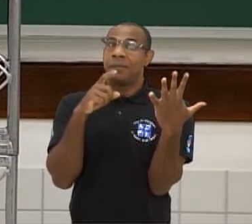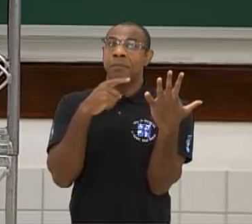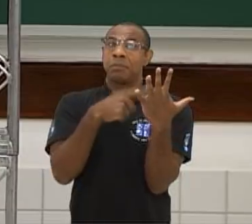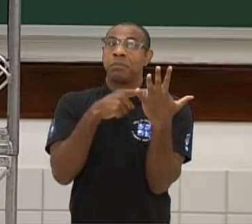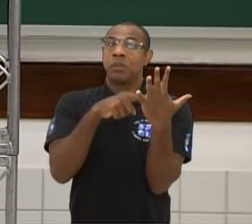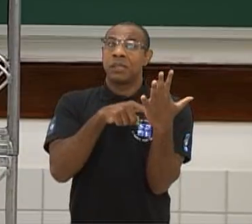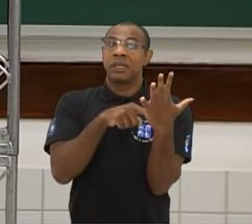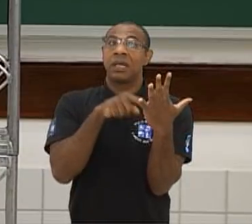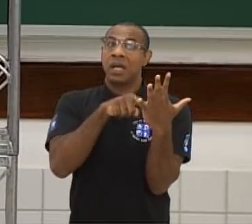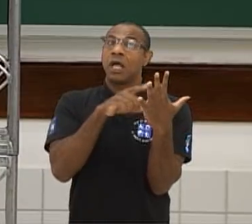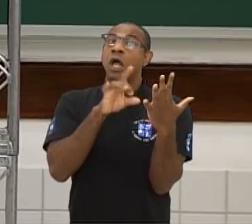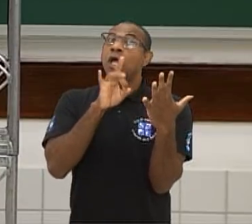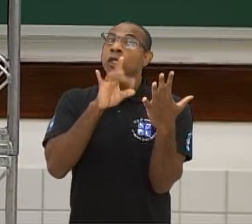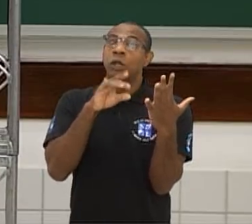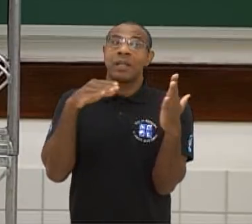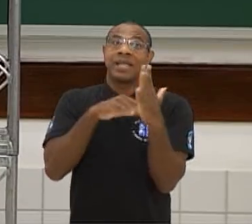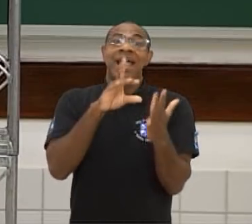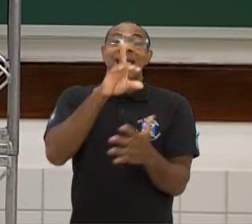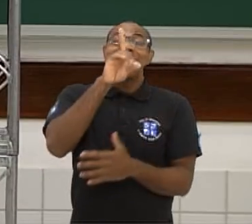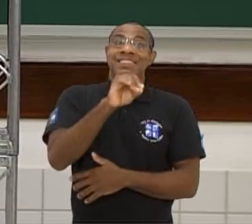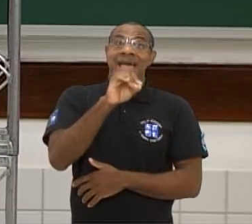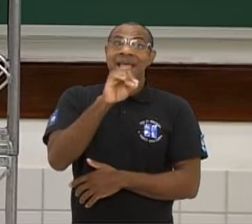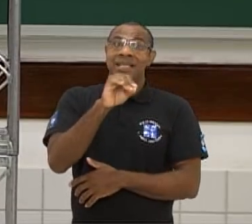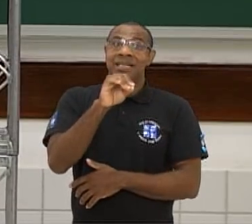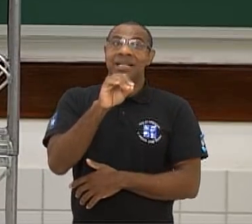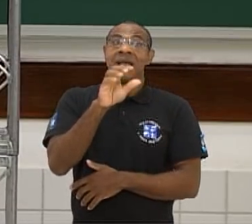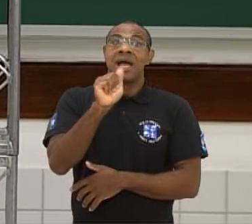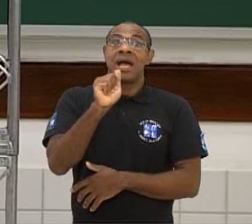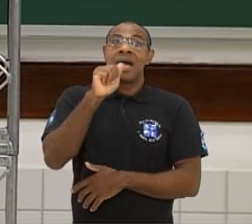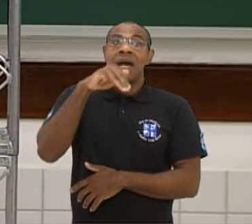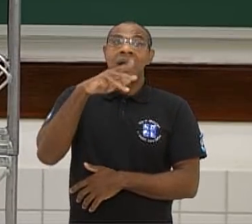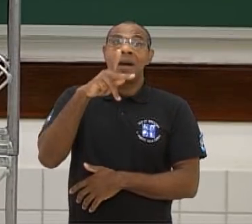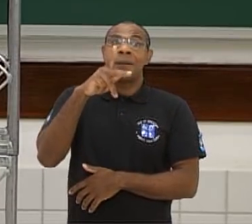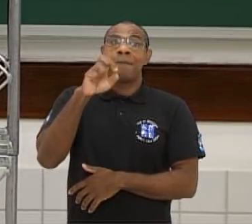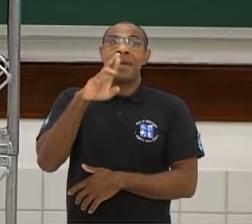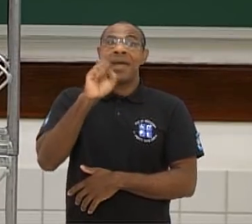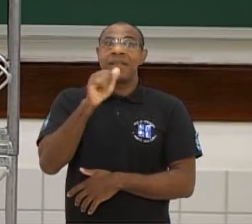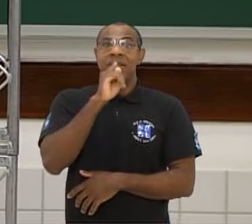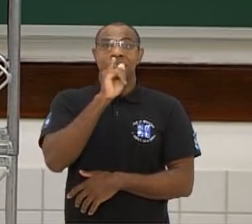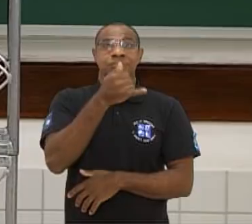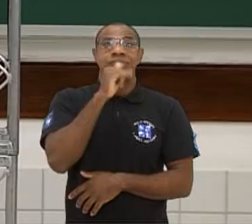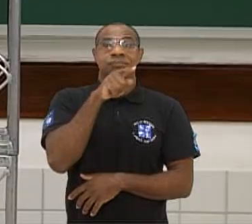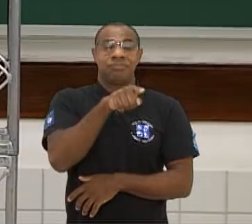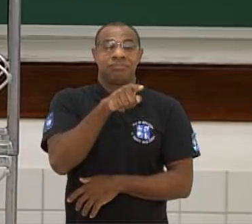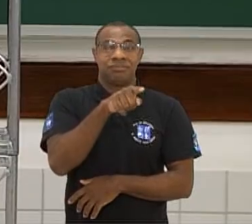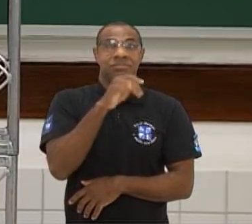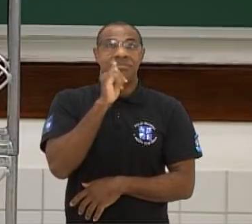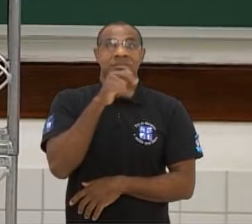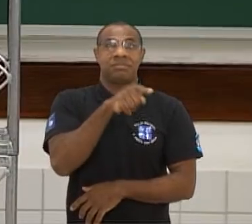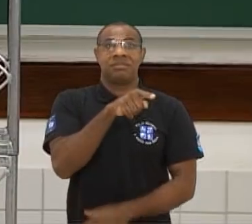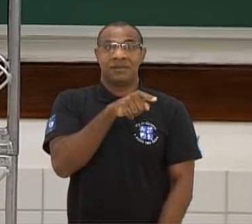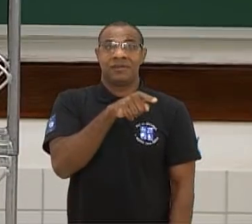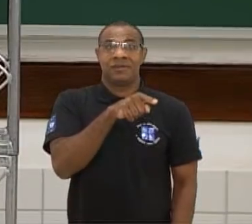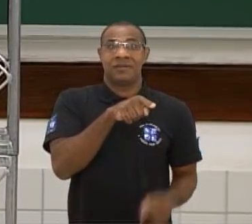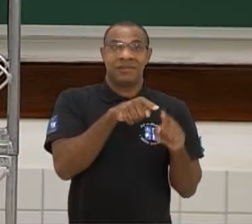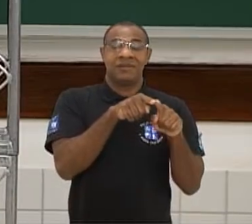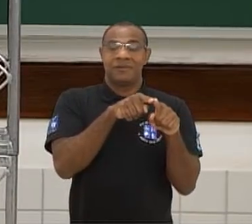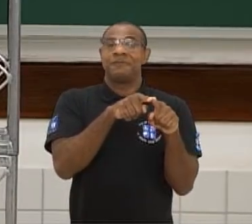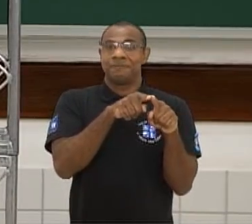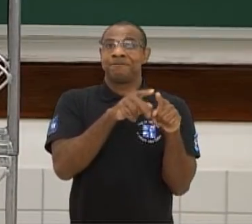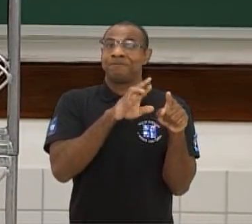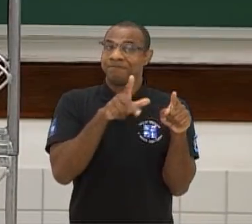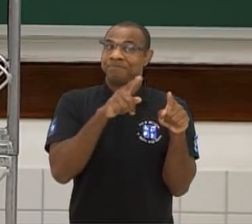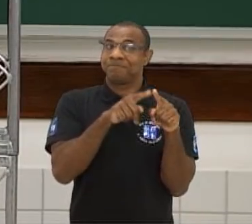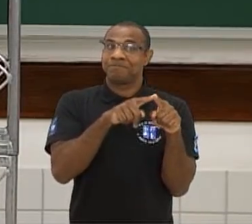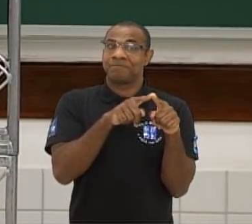foi feita para suportar 10 amperes. Se você força ela a passar 15, 18 amperes,